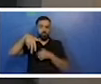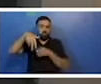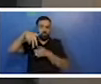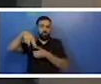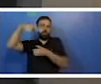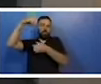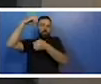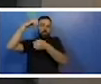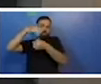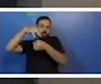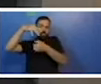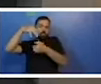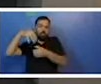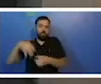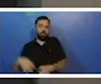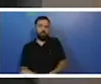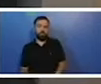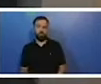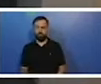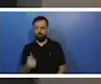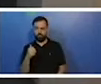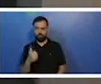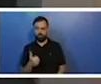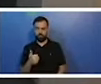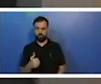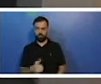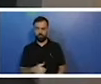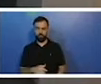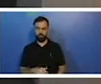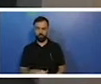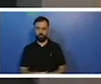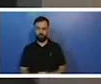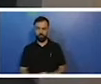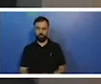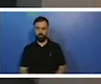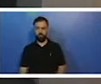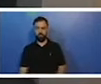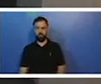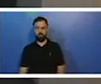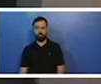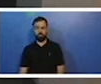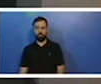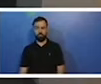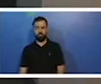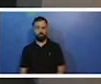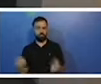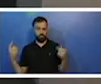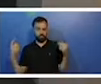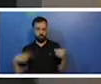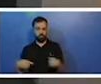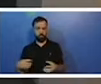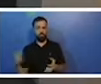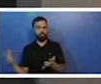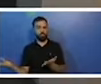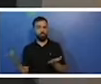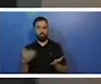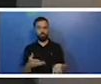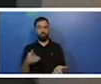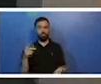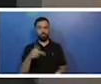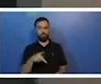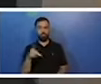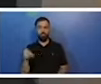o girou sexta Beleza Aqui tá fácil aqui depois na hora do nosso desafio Vou chamar o professor